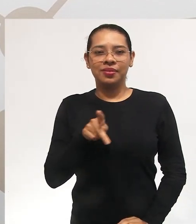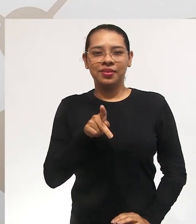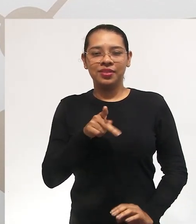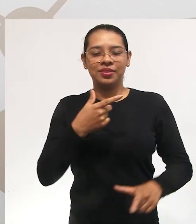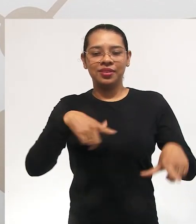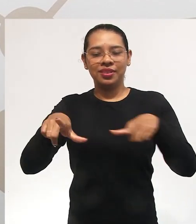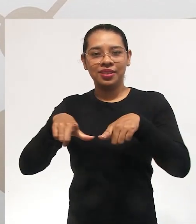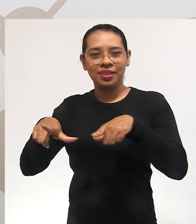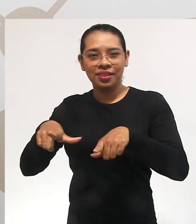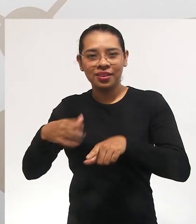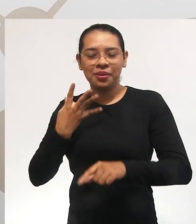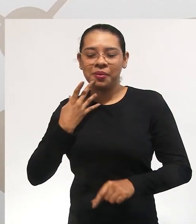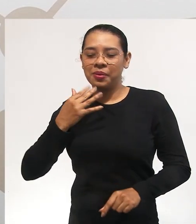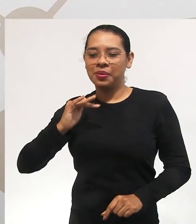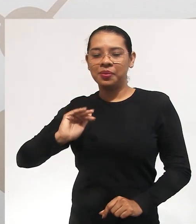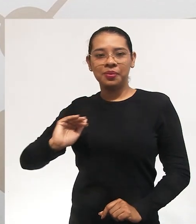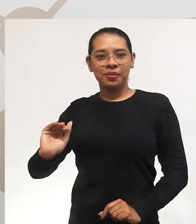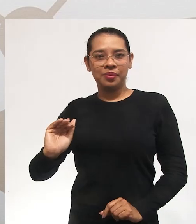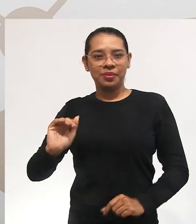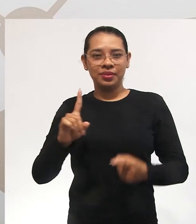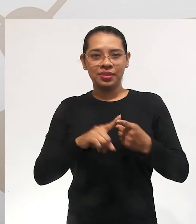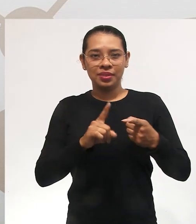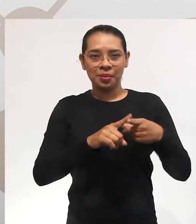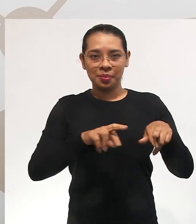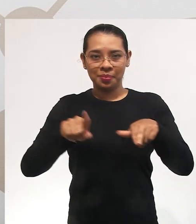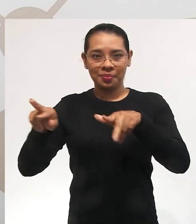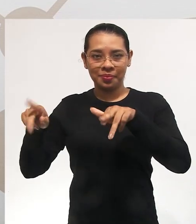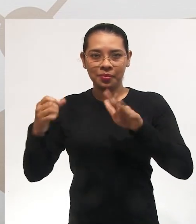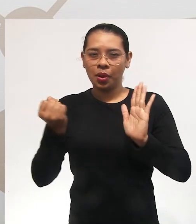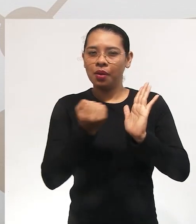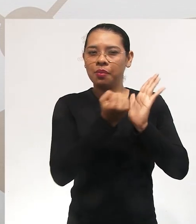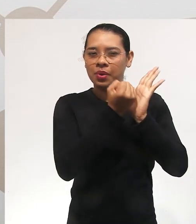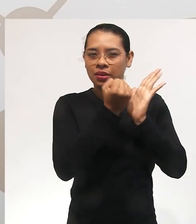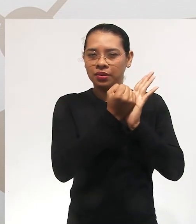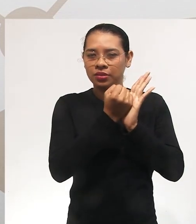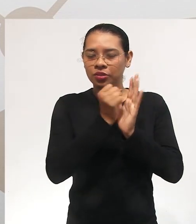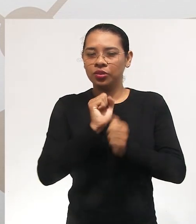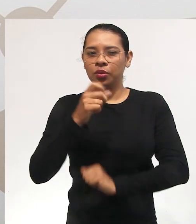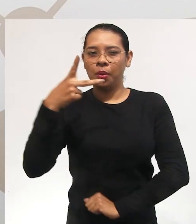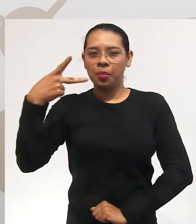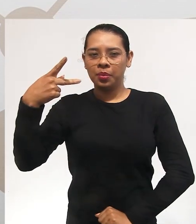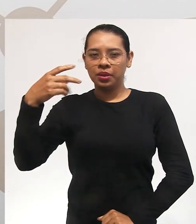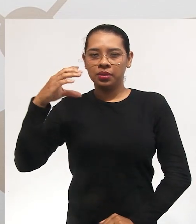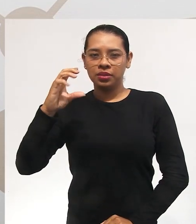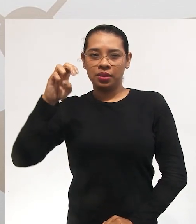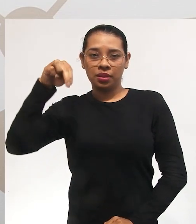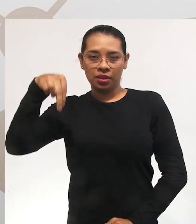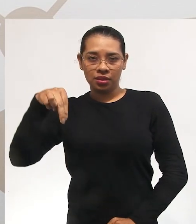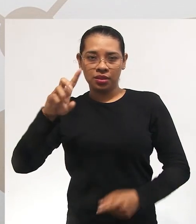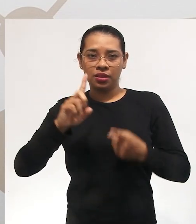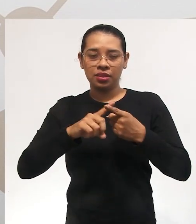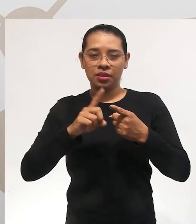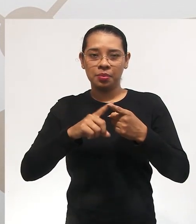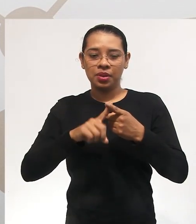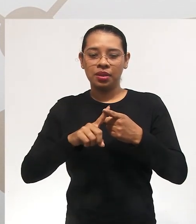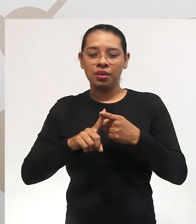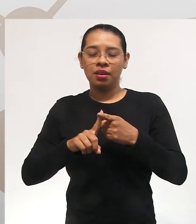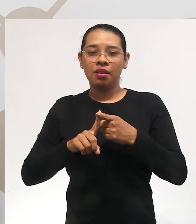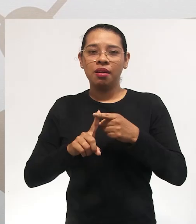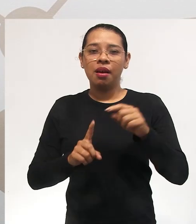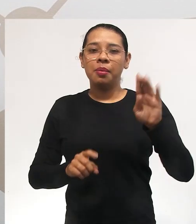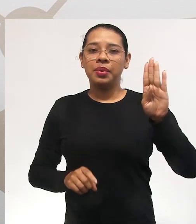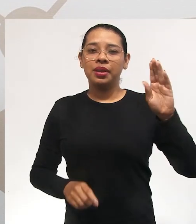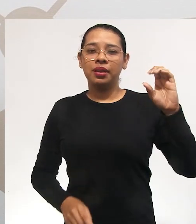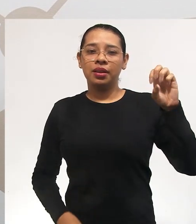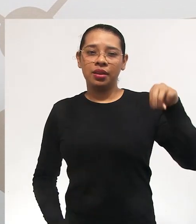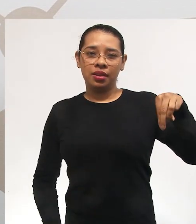eles, com a criança. E tem um diferencial marcante entre o PCN e a BNCC. O PCN